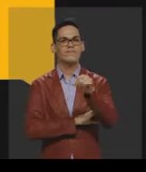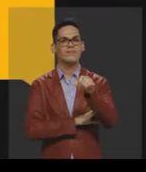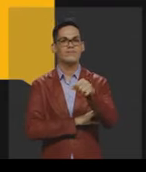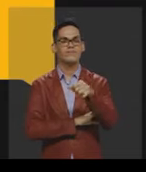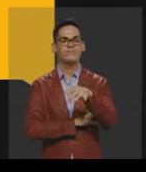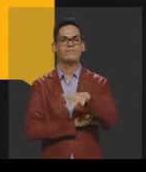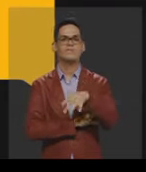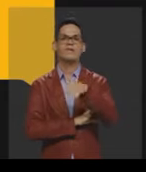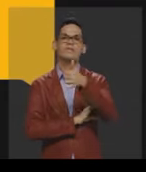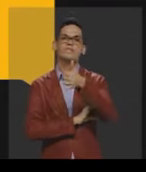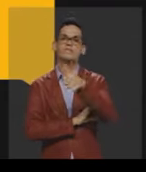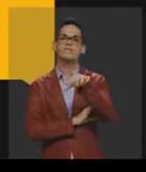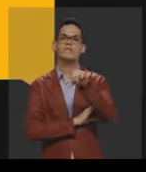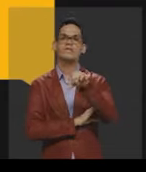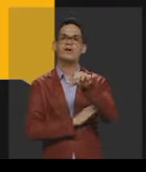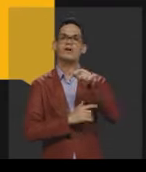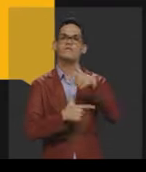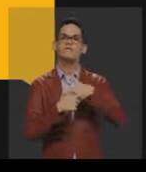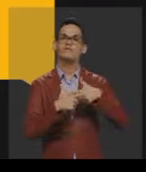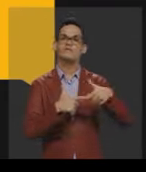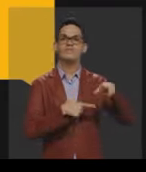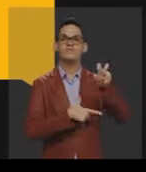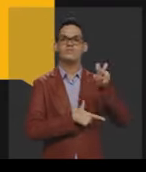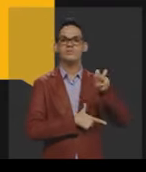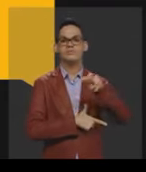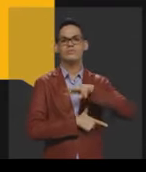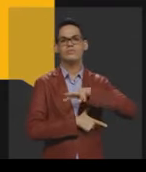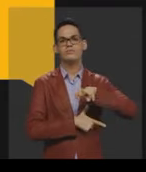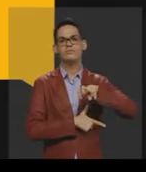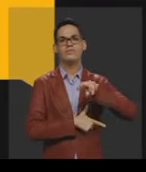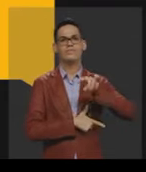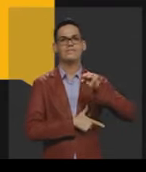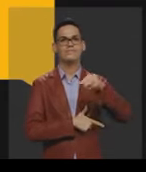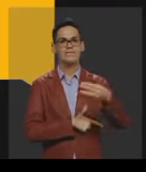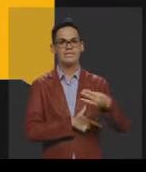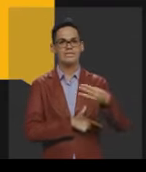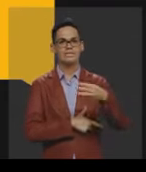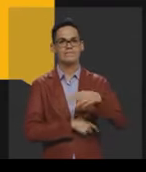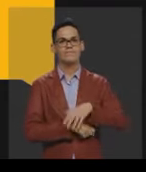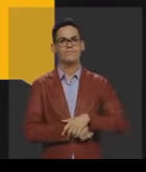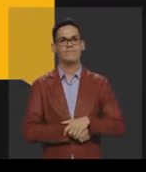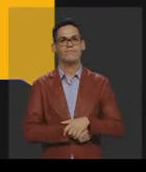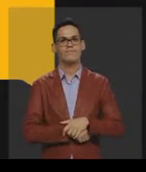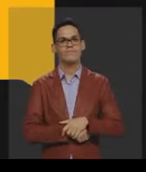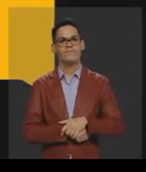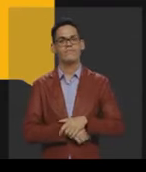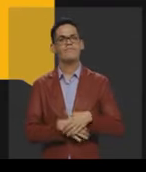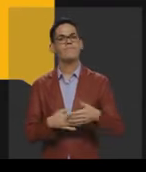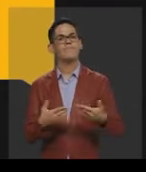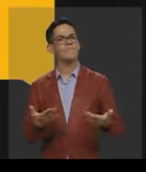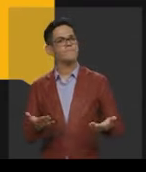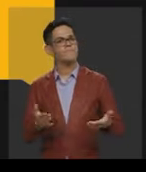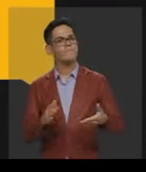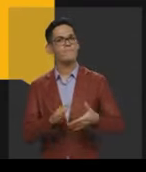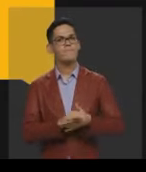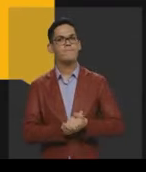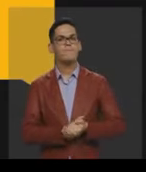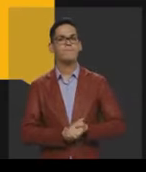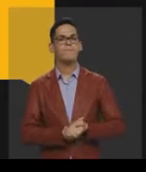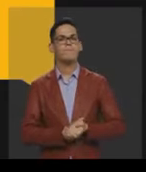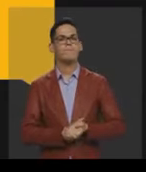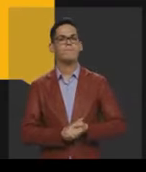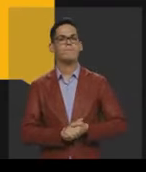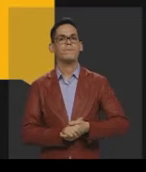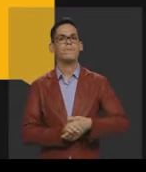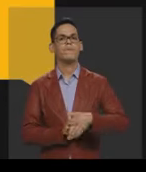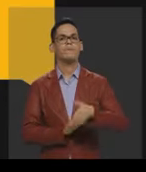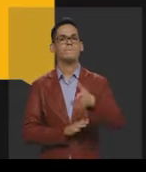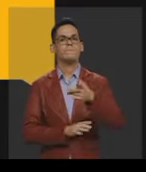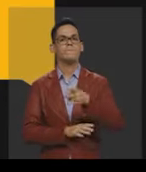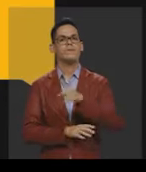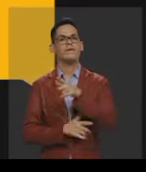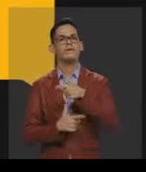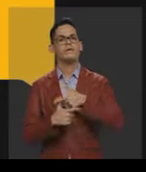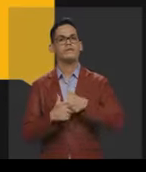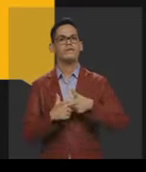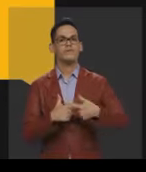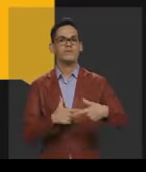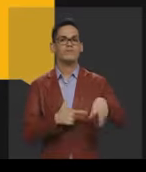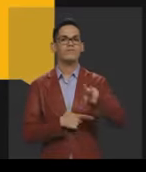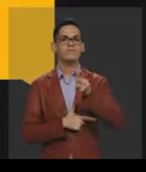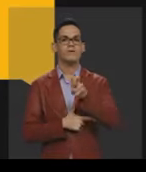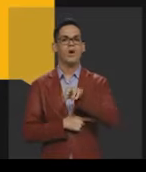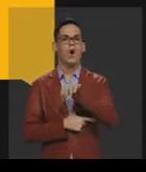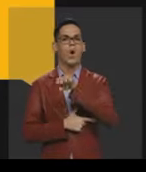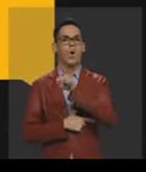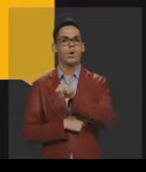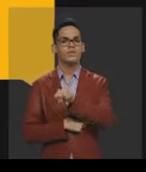normalmente. 19 dividido por 5 vai dar 3, que vai dar 15, vai sobrar 4. Desce o 0, divide por 5,